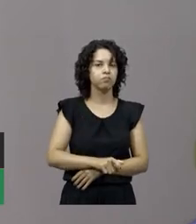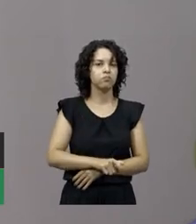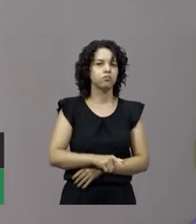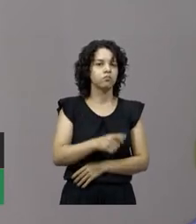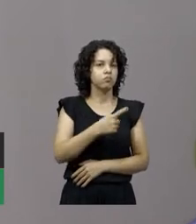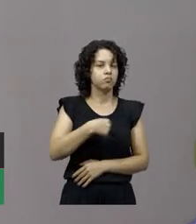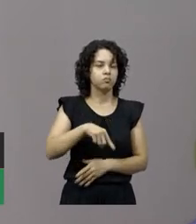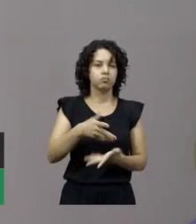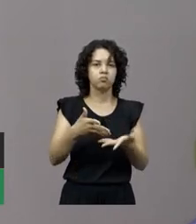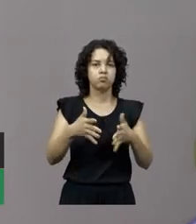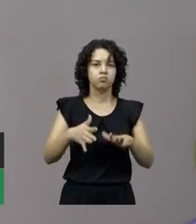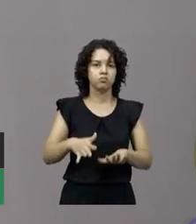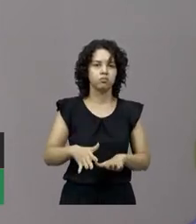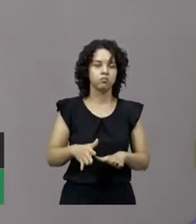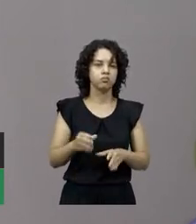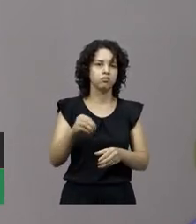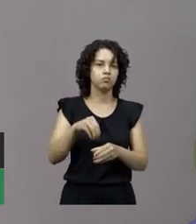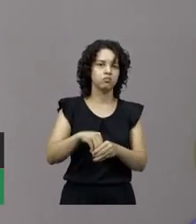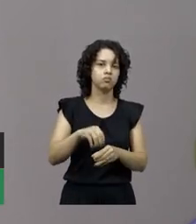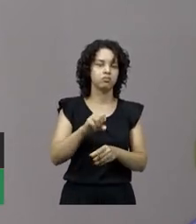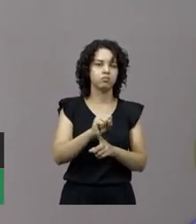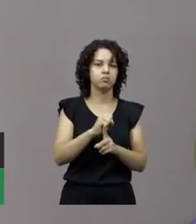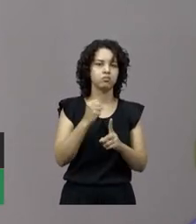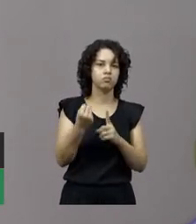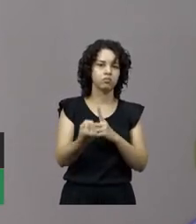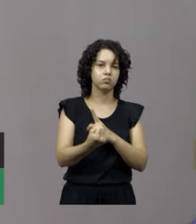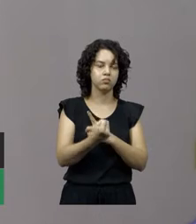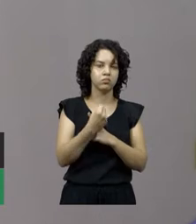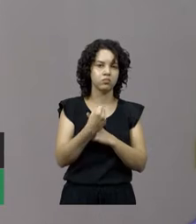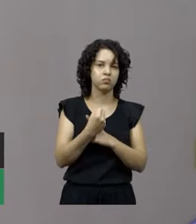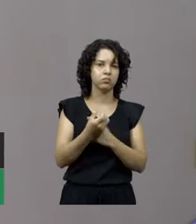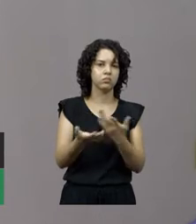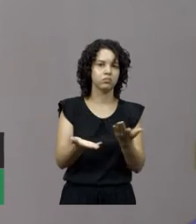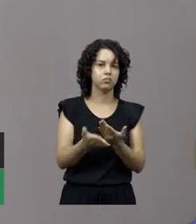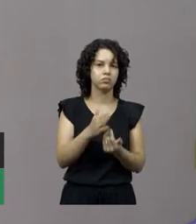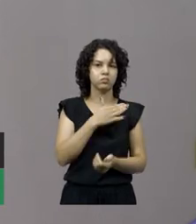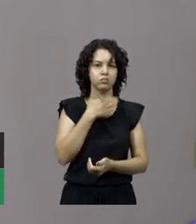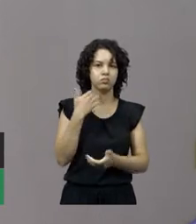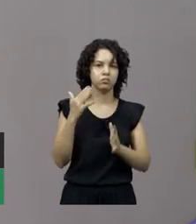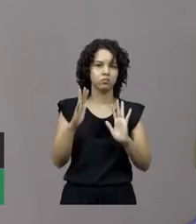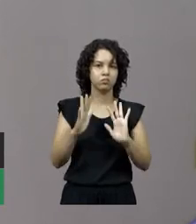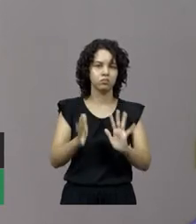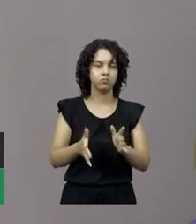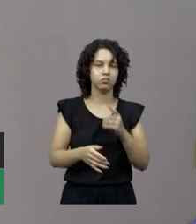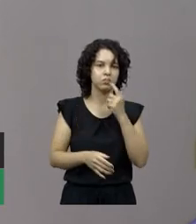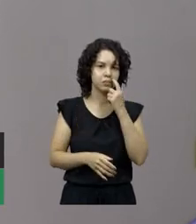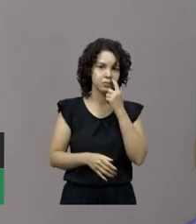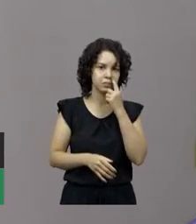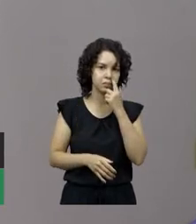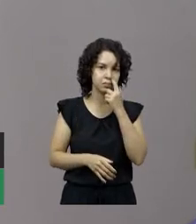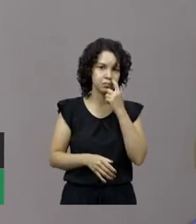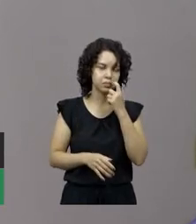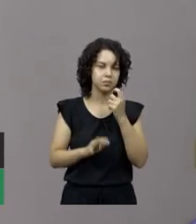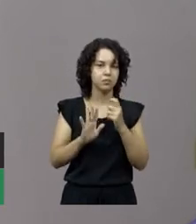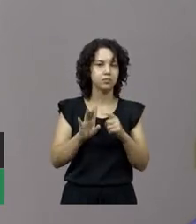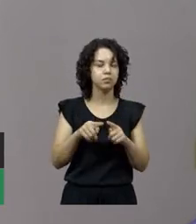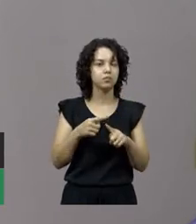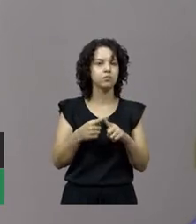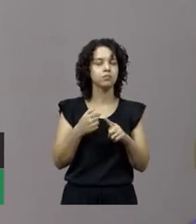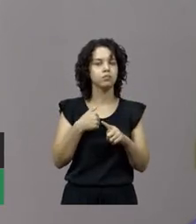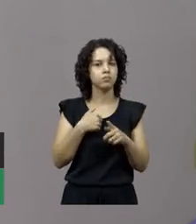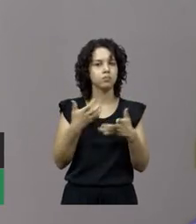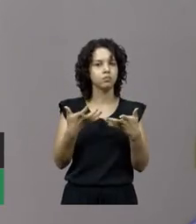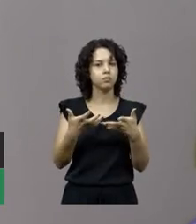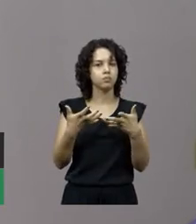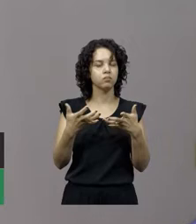sociedade e, como já foi dito aqui, não está mais. Mas eu queria fazer uma reflexão com Vossa